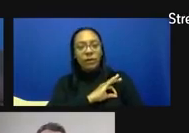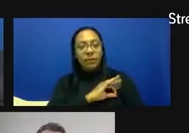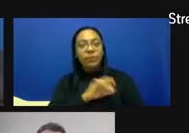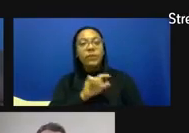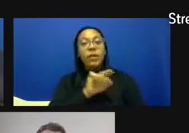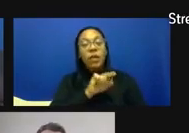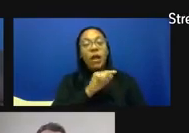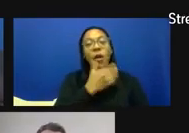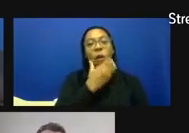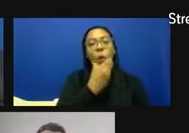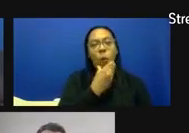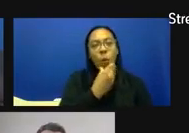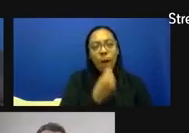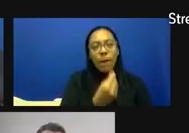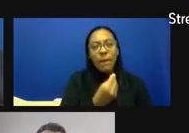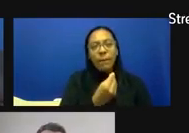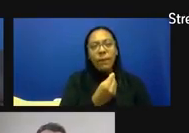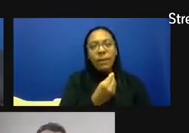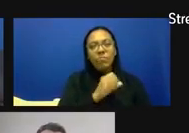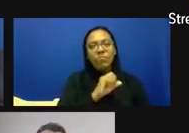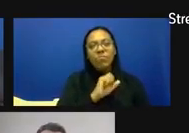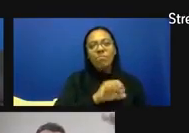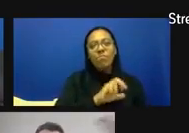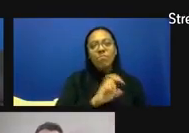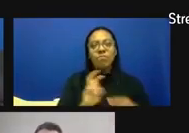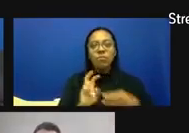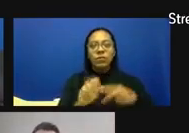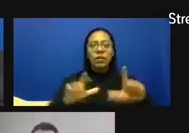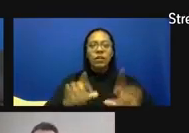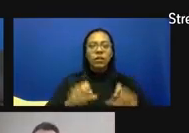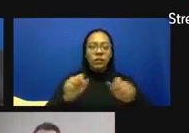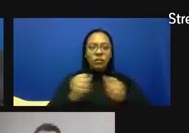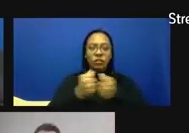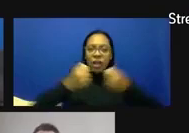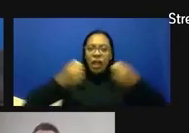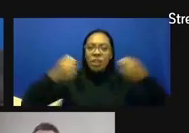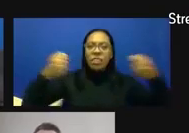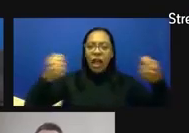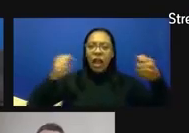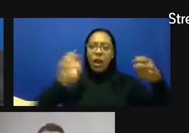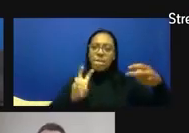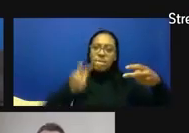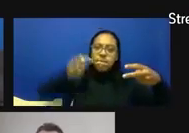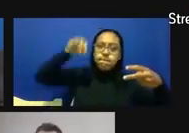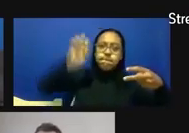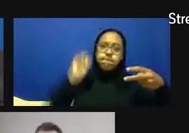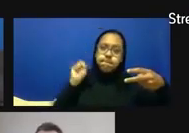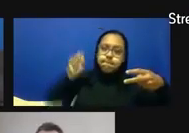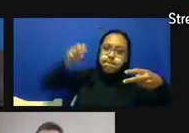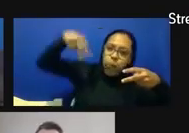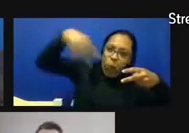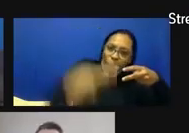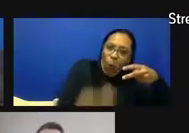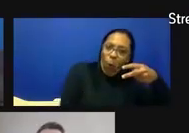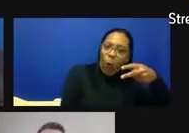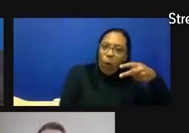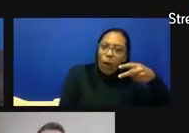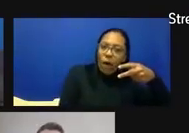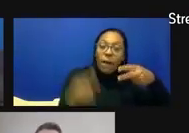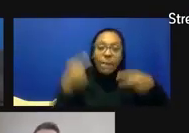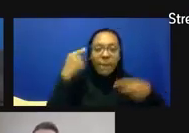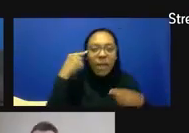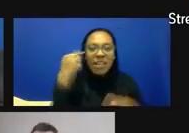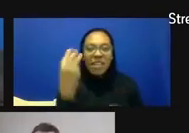sacada e ela, lamentavelmente, faleceu com a queda do sétimo andar, alguma coisa assim. Gente, 35 minutos gritando, pedindo